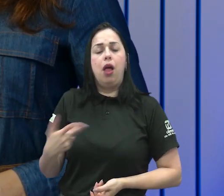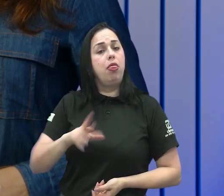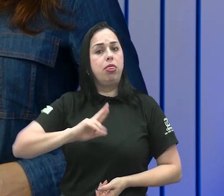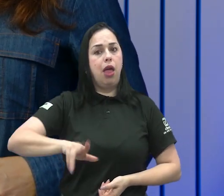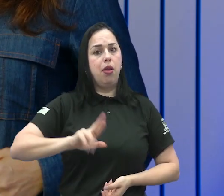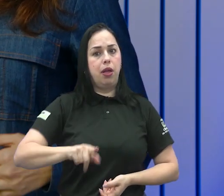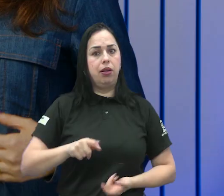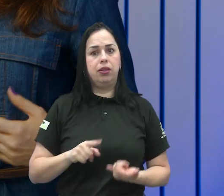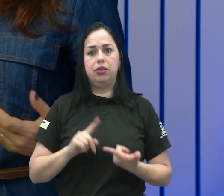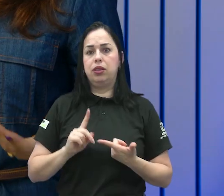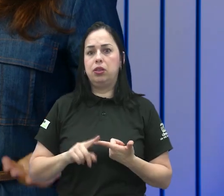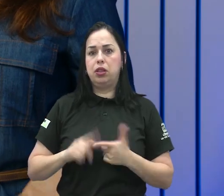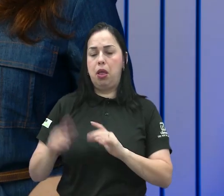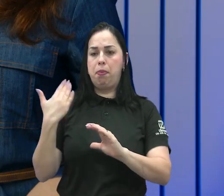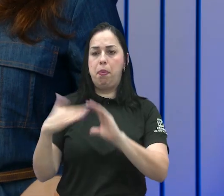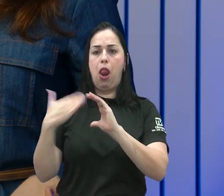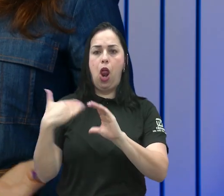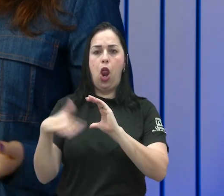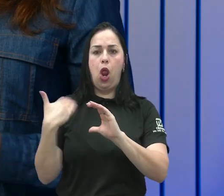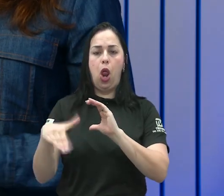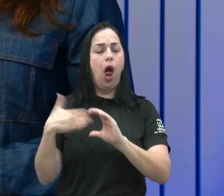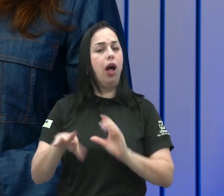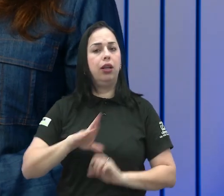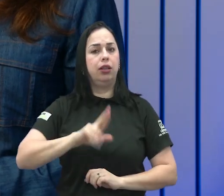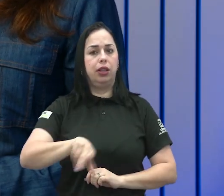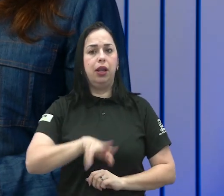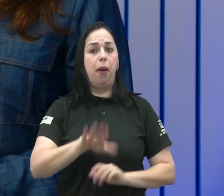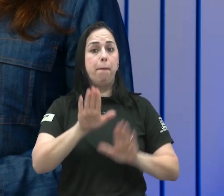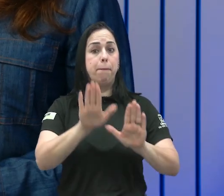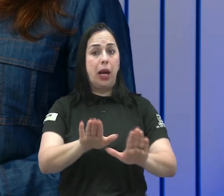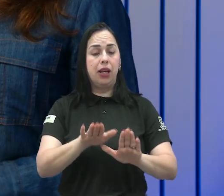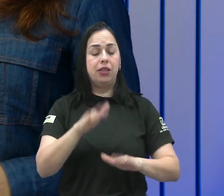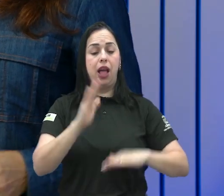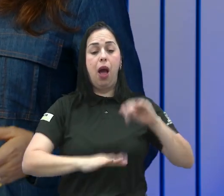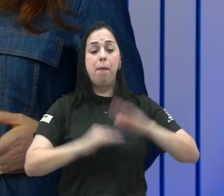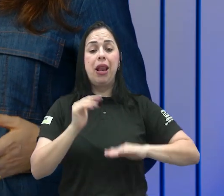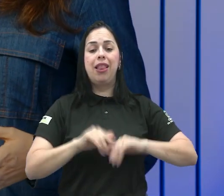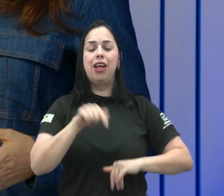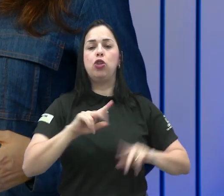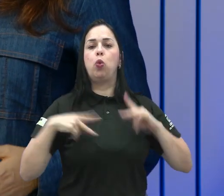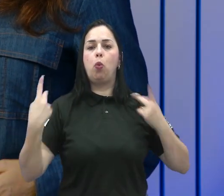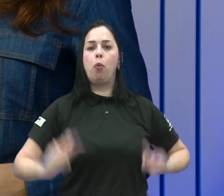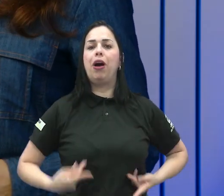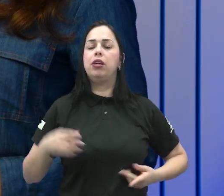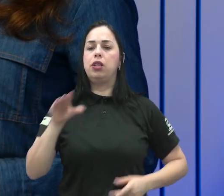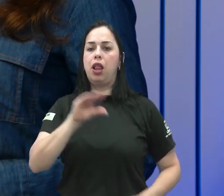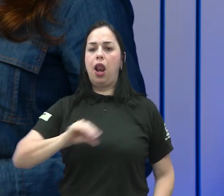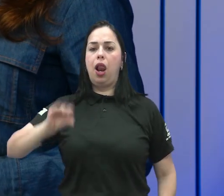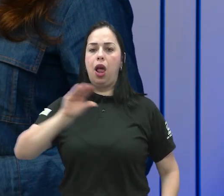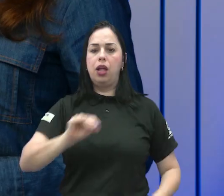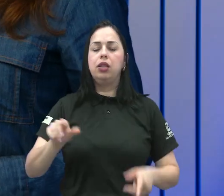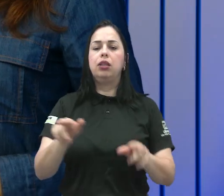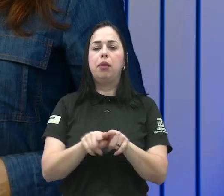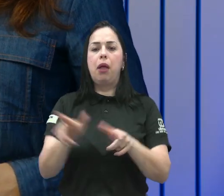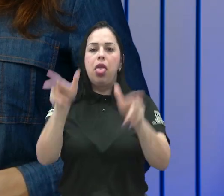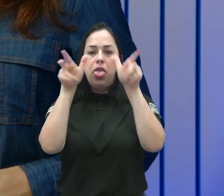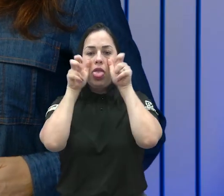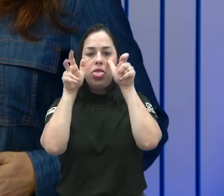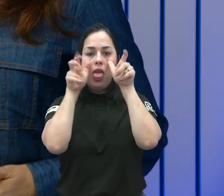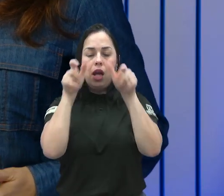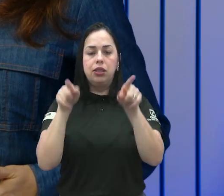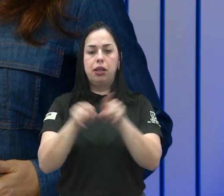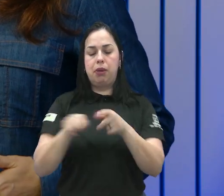redes ou de uma simples mensagem de um chat interativo, mas as habilidades humanas de falar, ouvir,